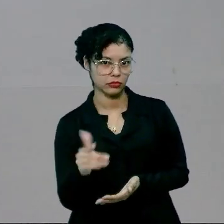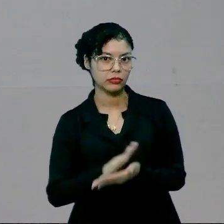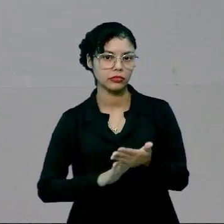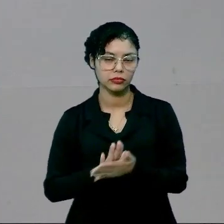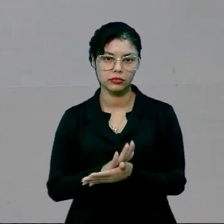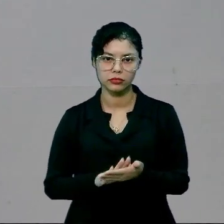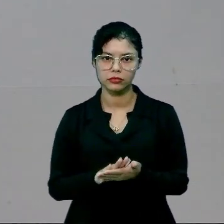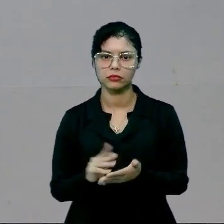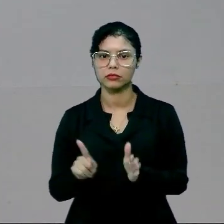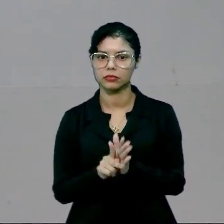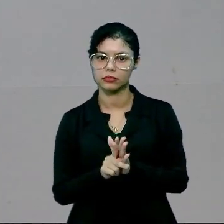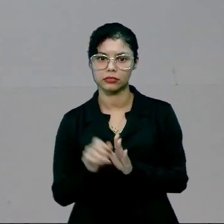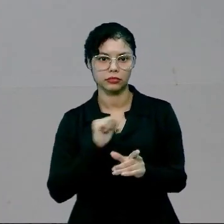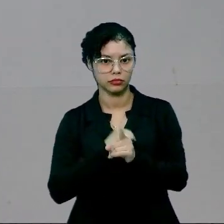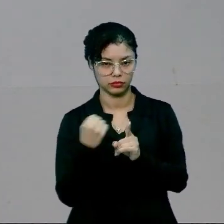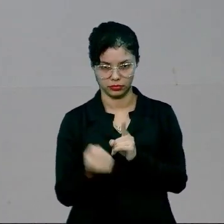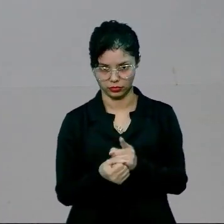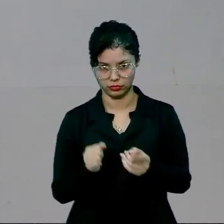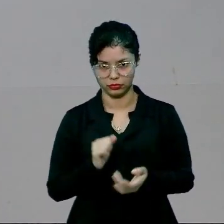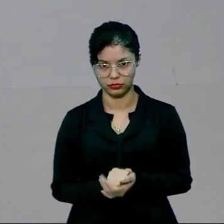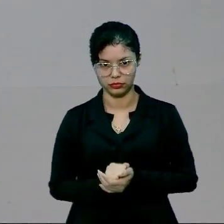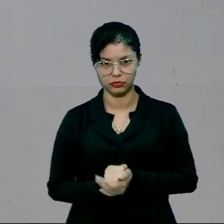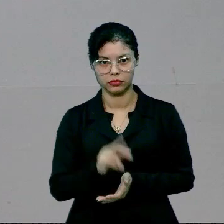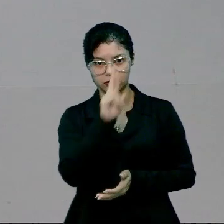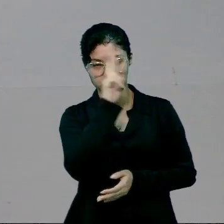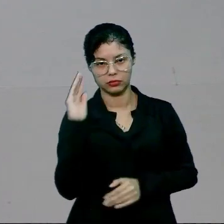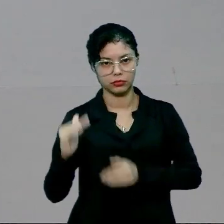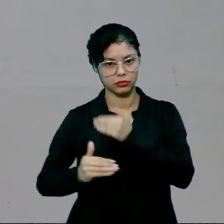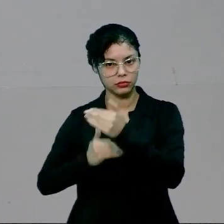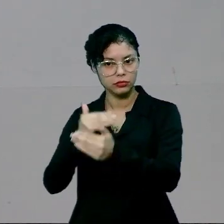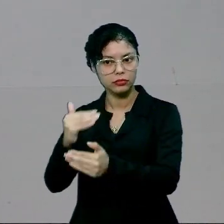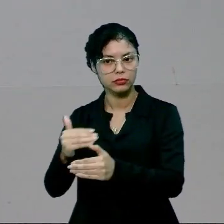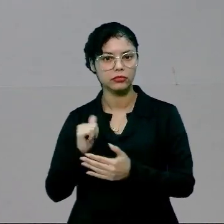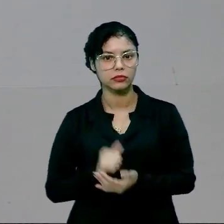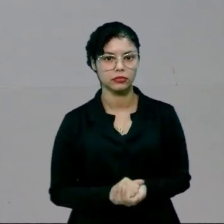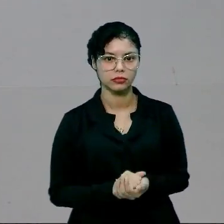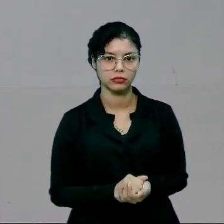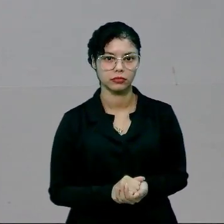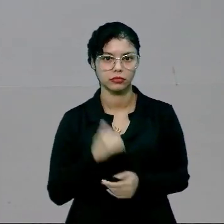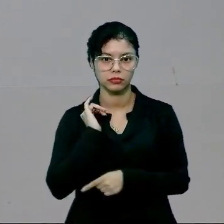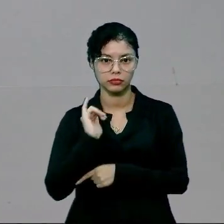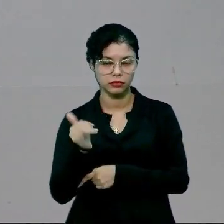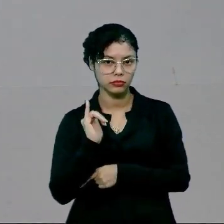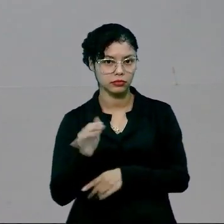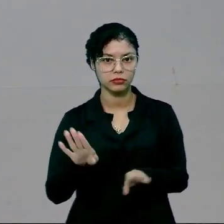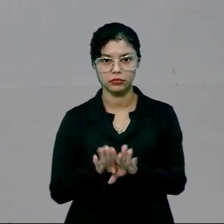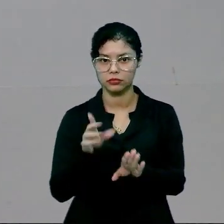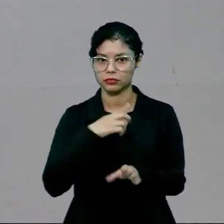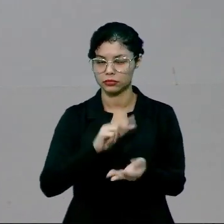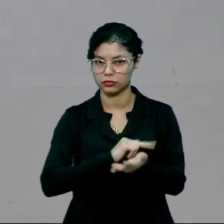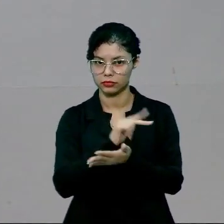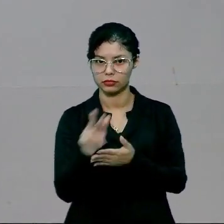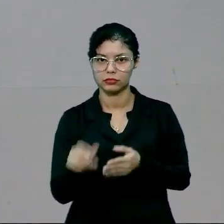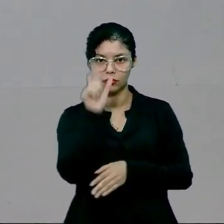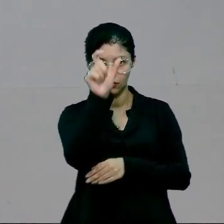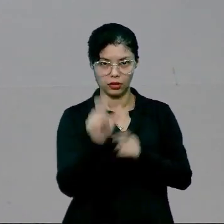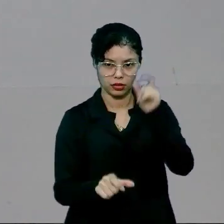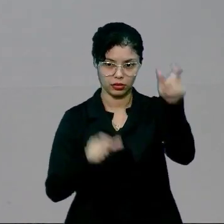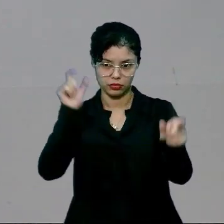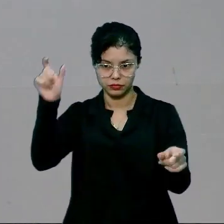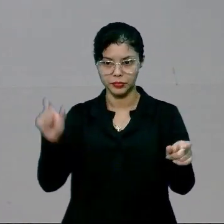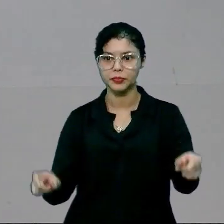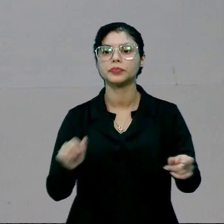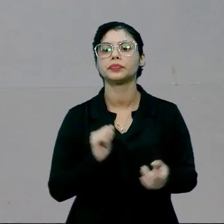uma ascensão social. Então, a história se desenvolve em uma narrativa em que eu tenho diversos